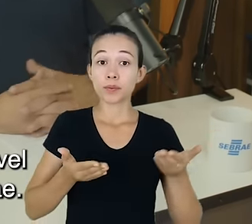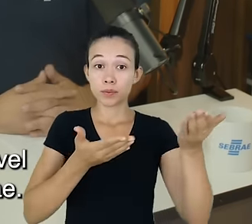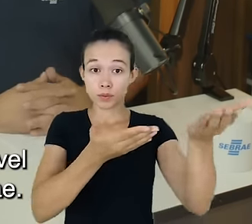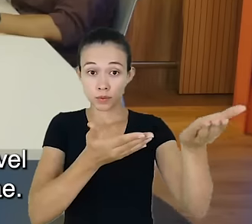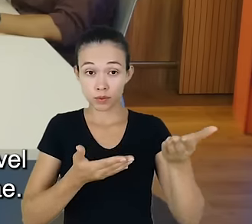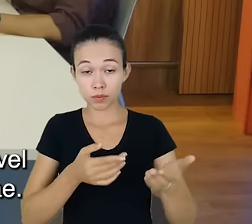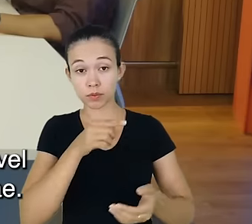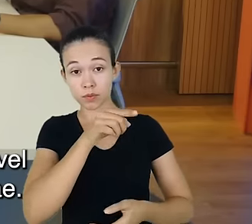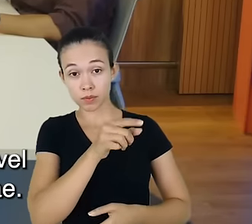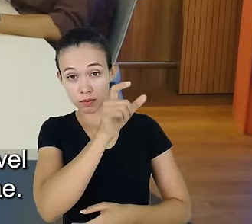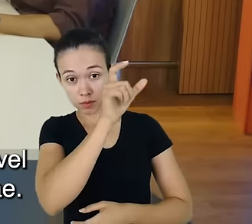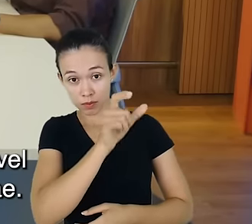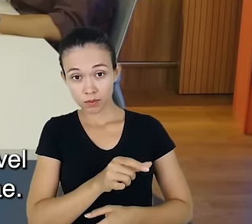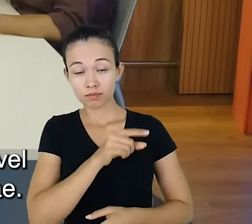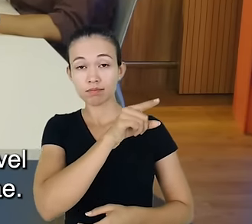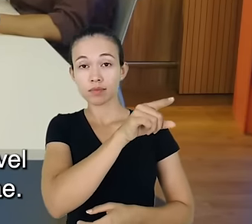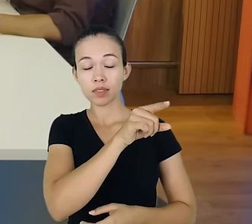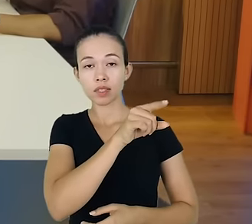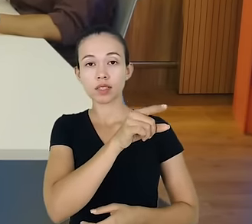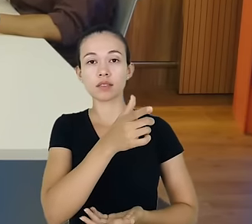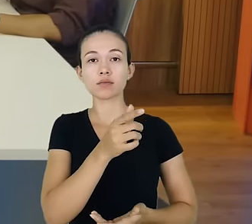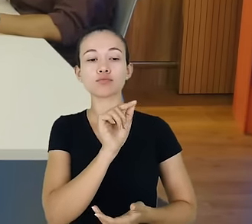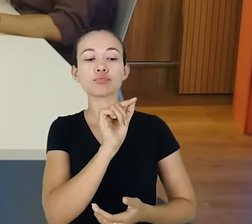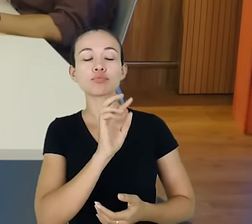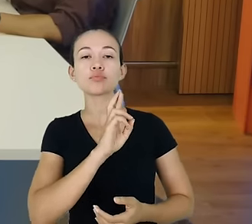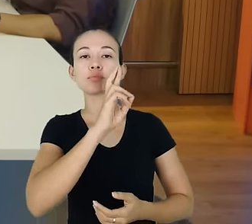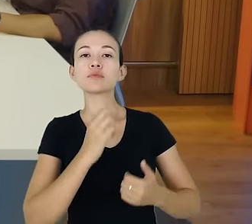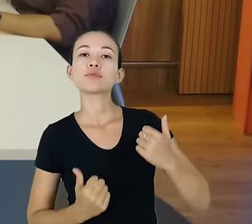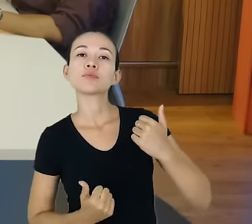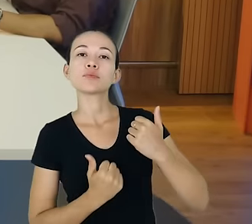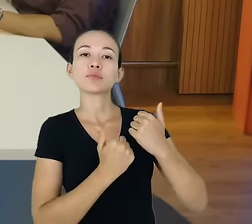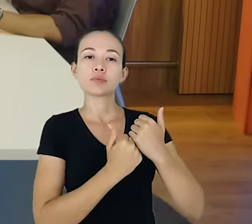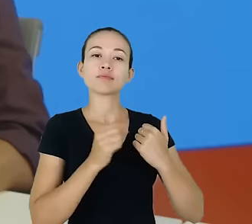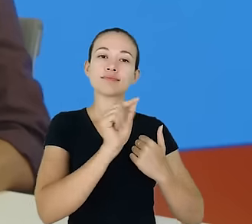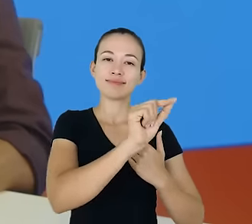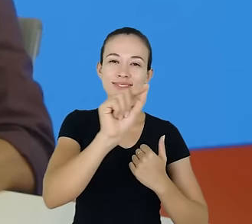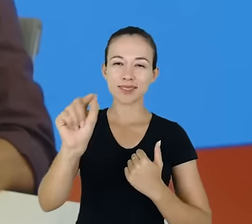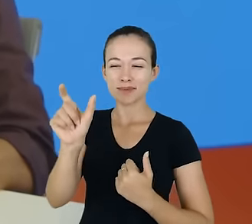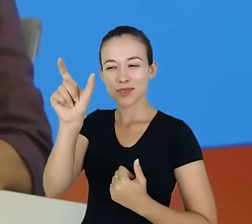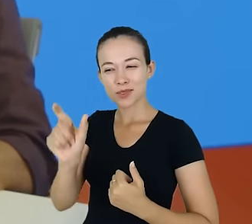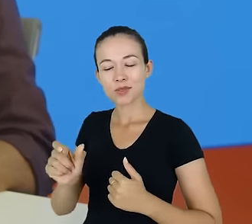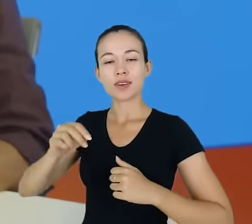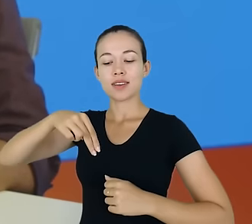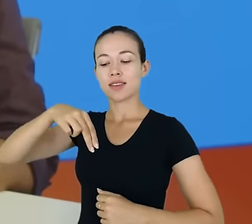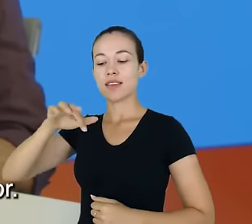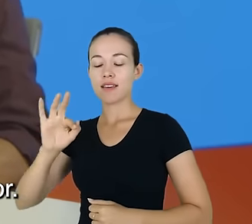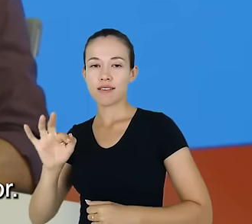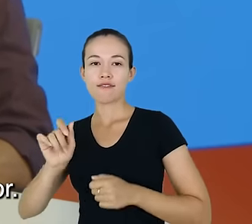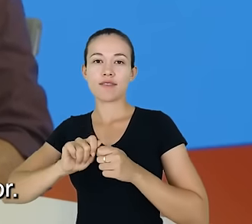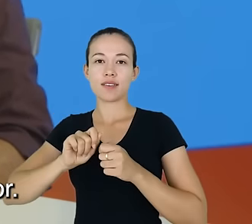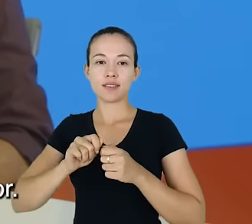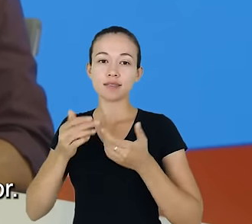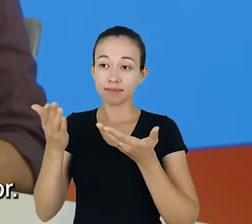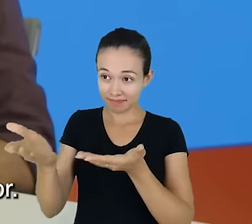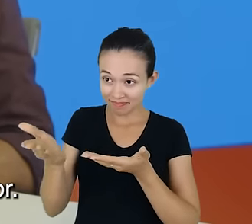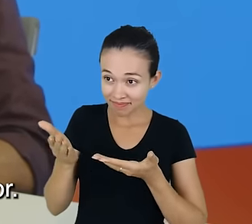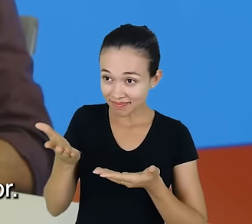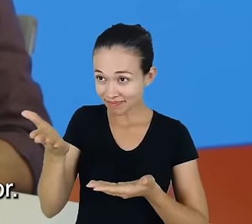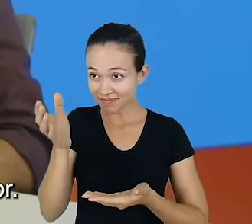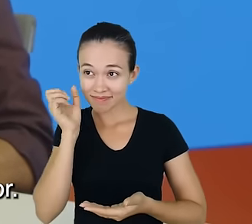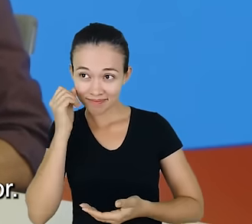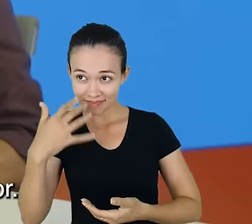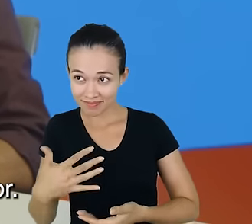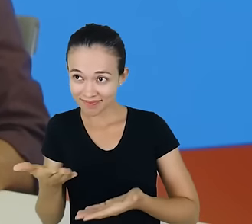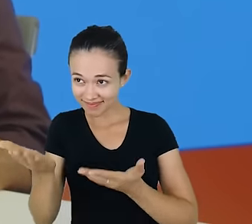responsável pelo suporte dos emissores do sebrai vamos tá conosco aqui hoje bja bem-vindo Oscar se apresentar para nós por favor